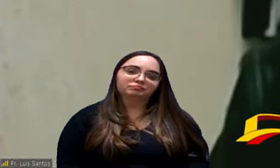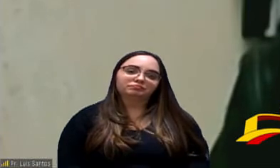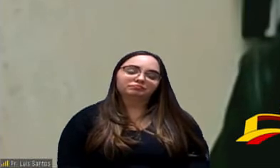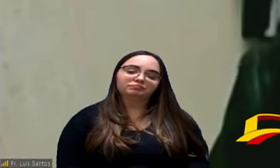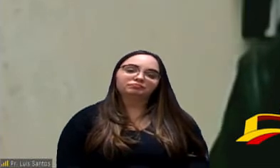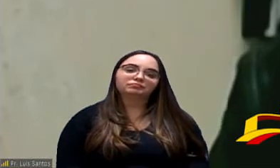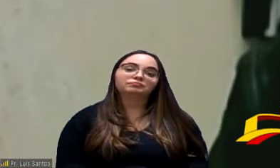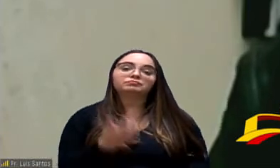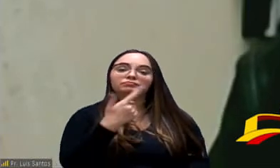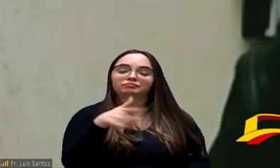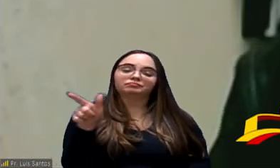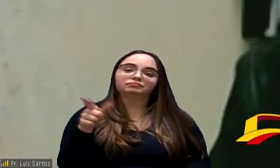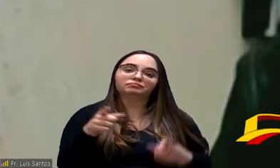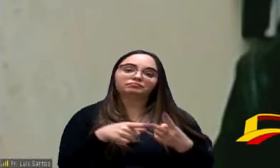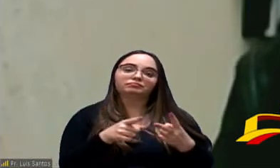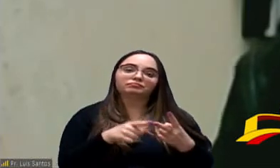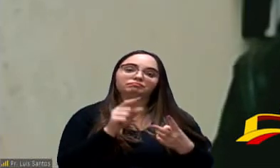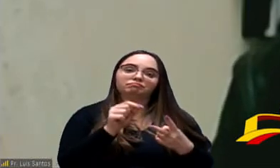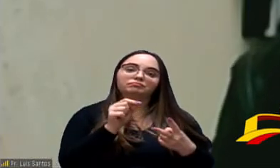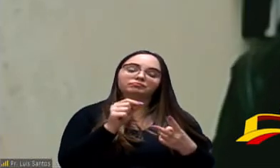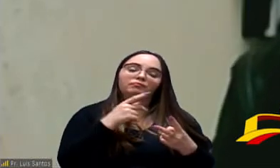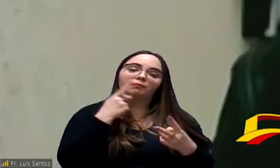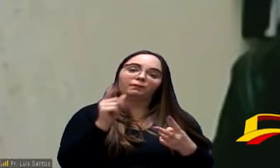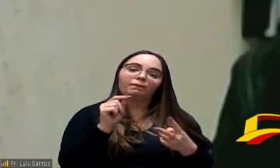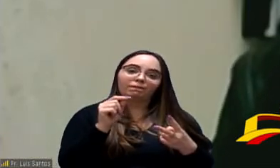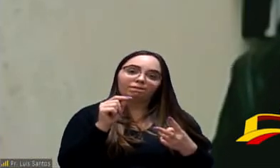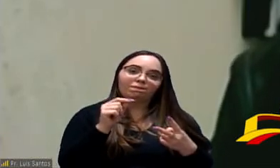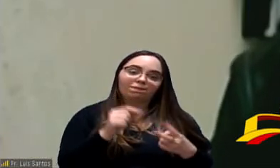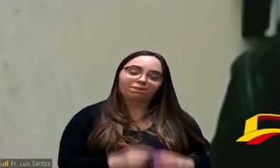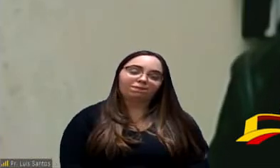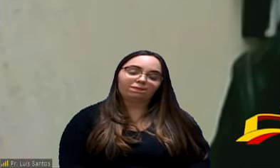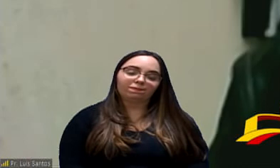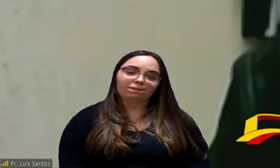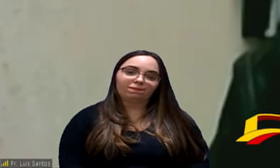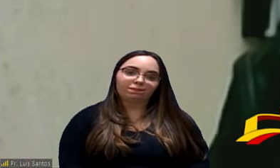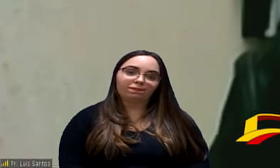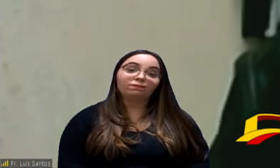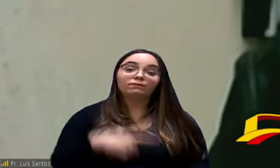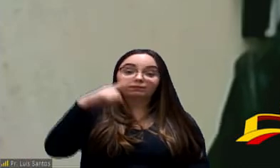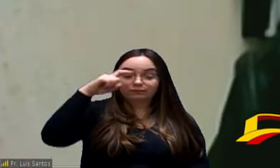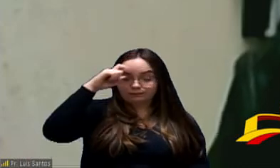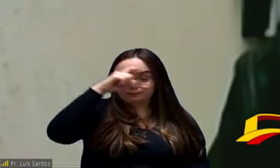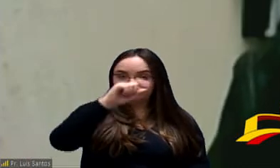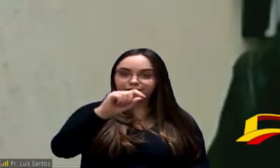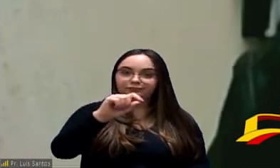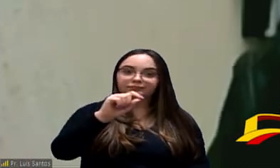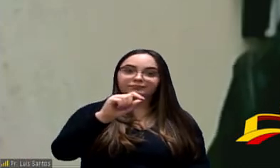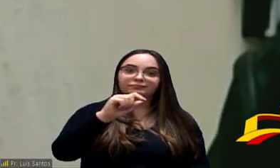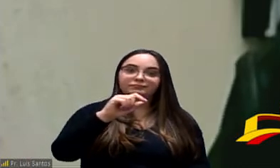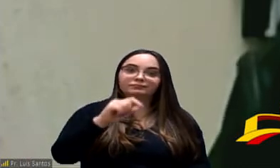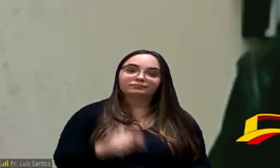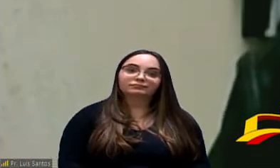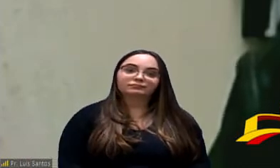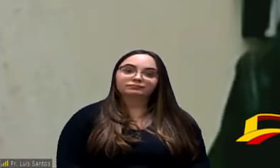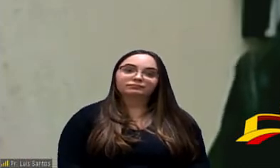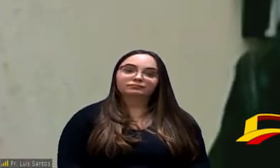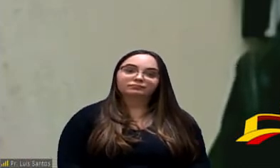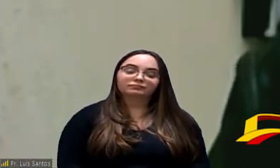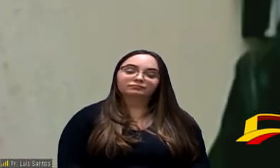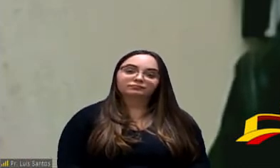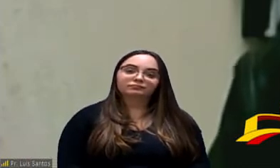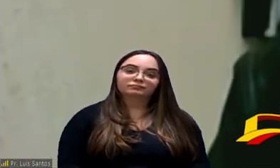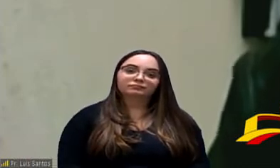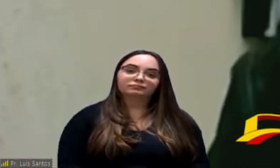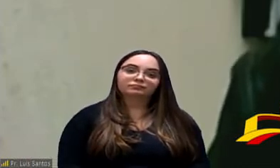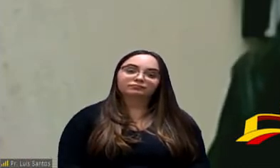Outro ponto é falar da dificuldade. Eu só queria dizer que a dificuldade que há